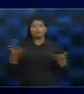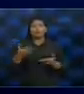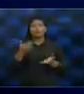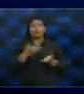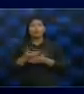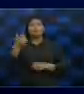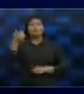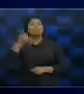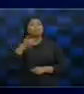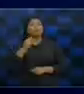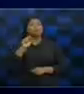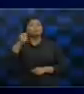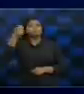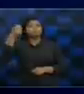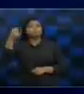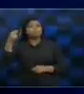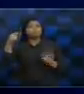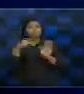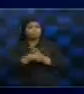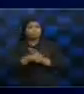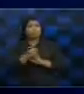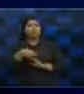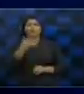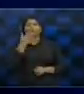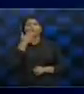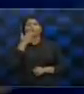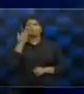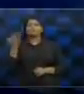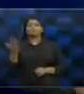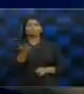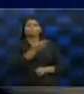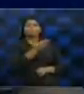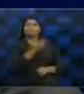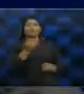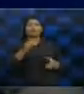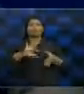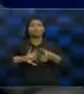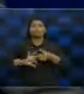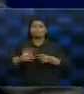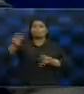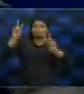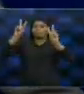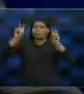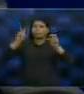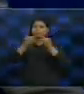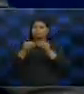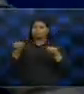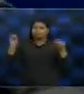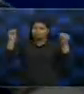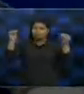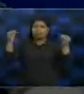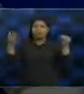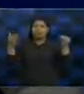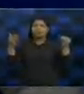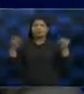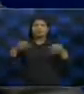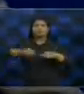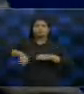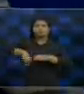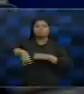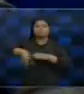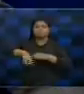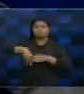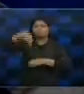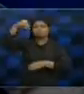começa perguntando é o candidato Arthur Neto. Vamos então sortear um tema para essa pergunta, retirando aqui da